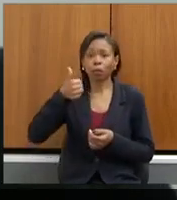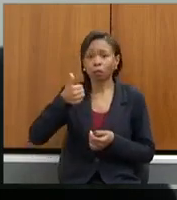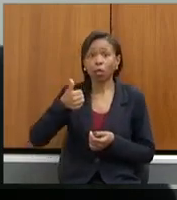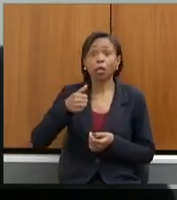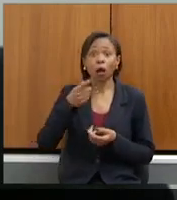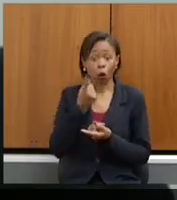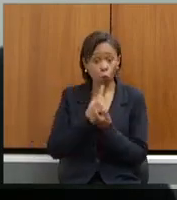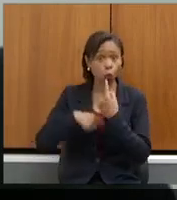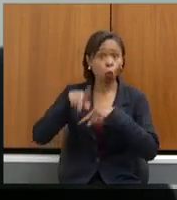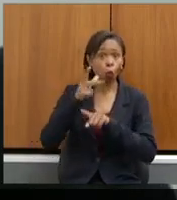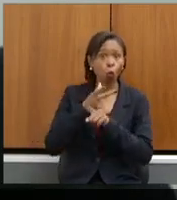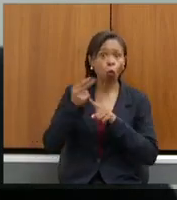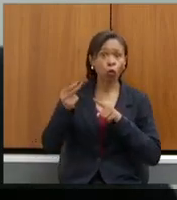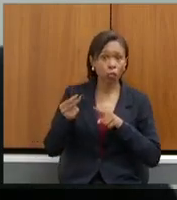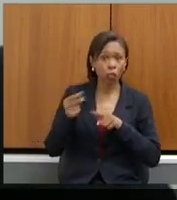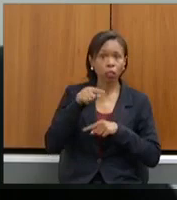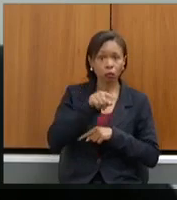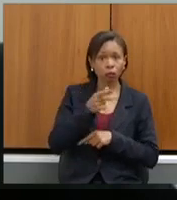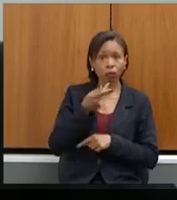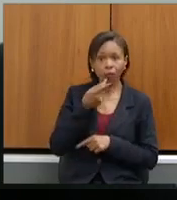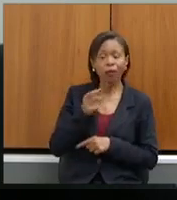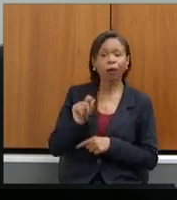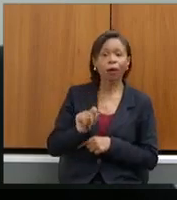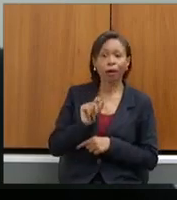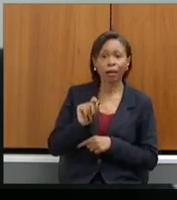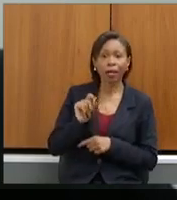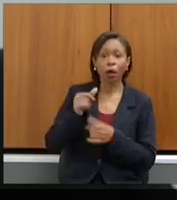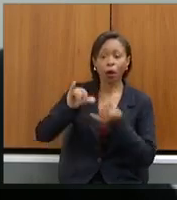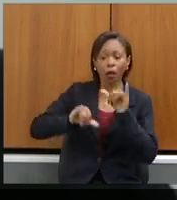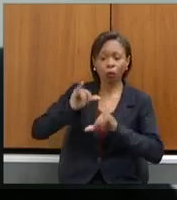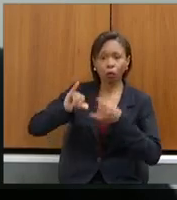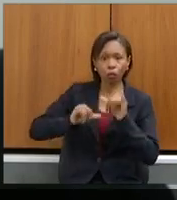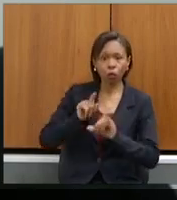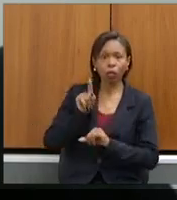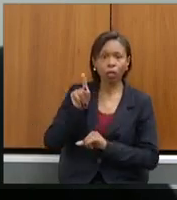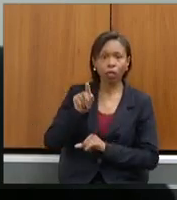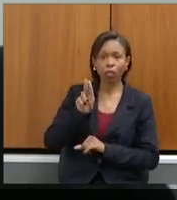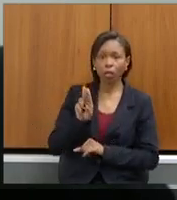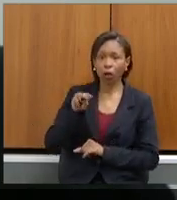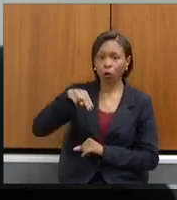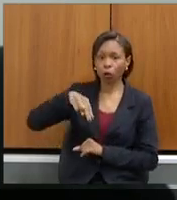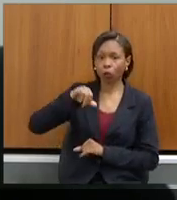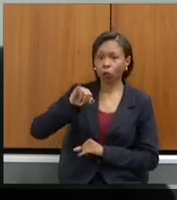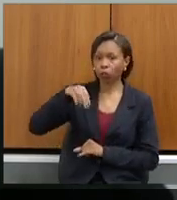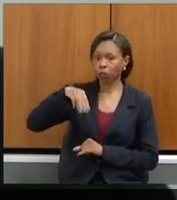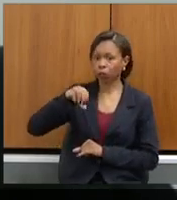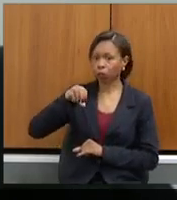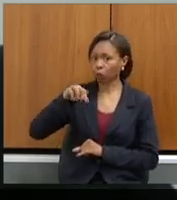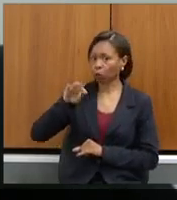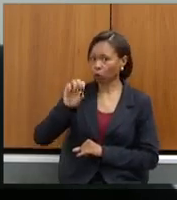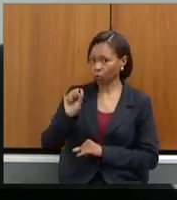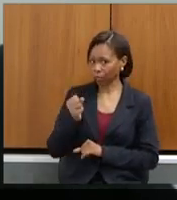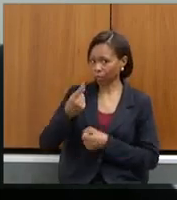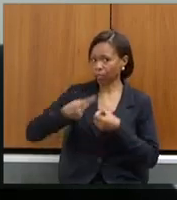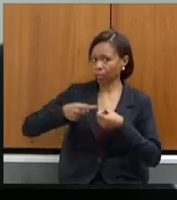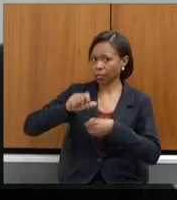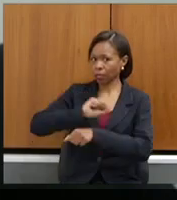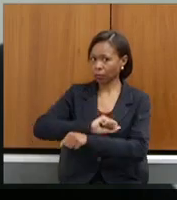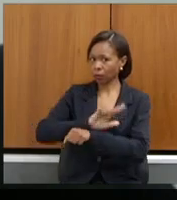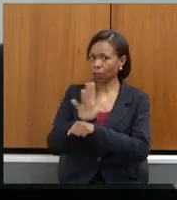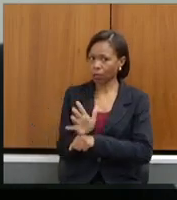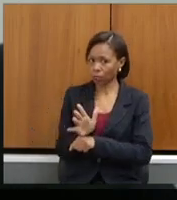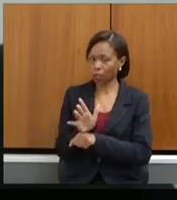de vossa excelência que foi abertura do laboratório da unimontes laboratório e situado na Cidade de Montes Claros vinculado à Universidade